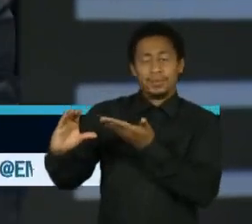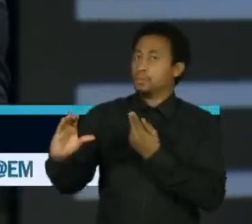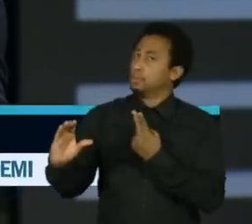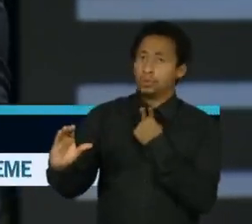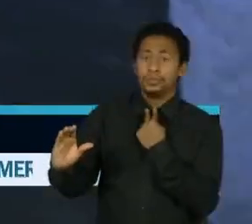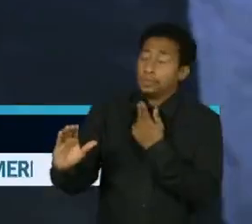aprovado